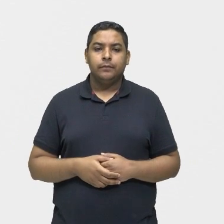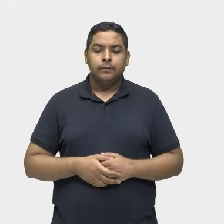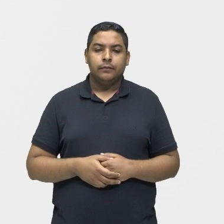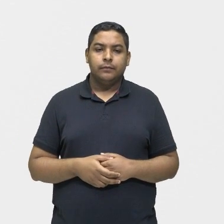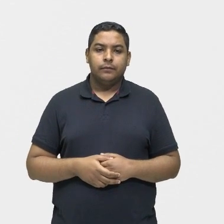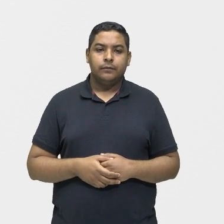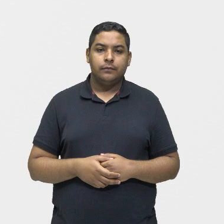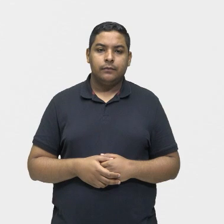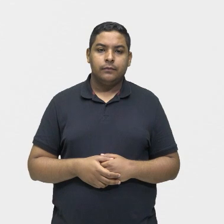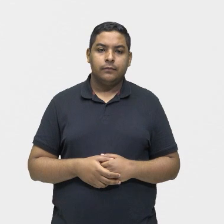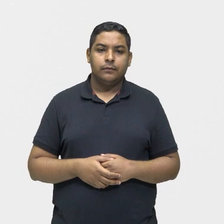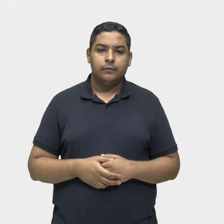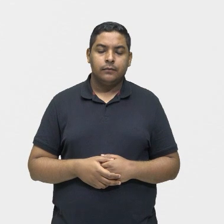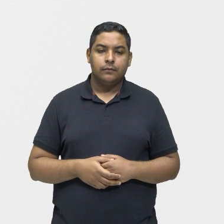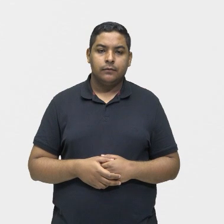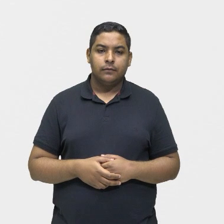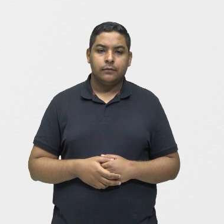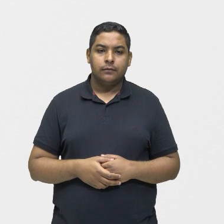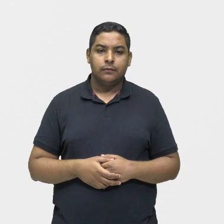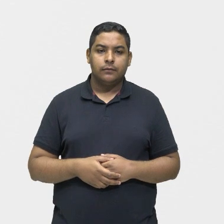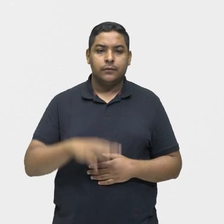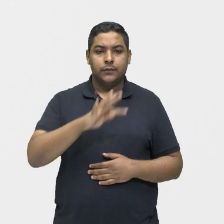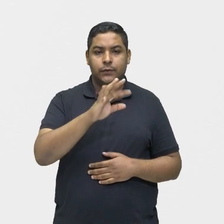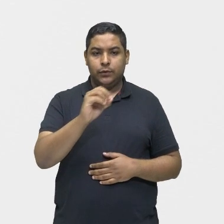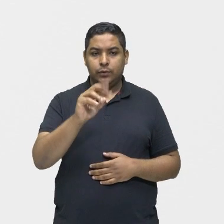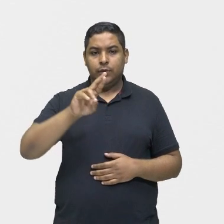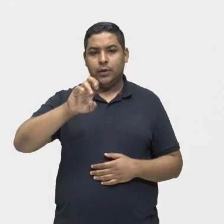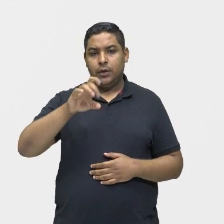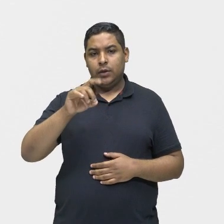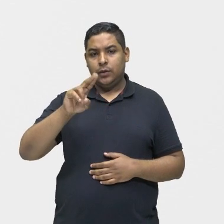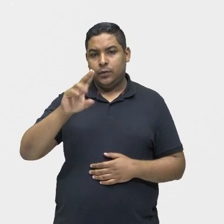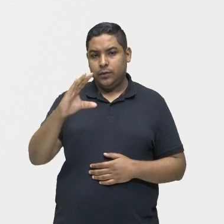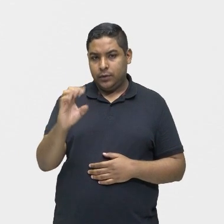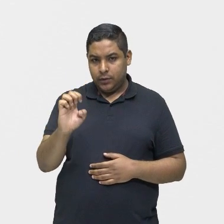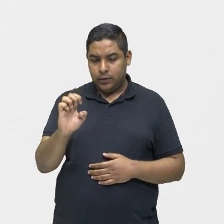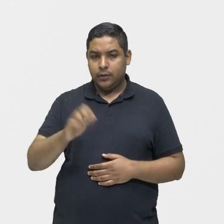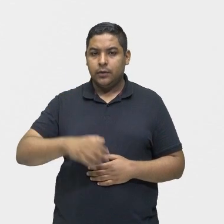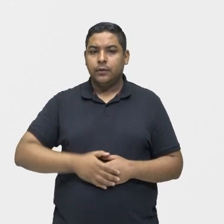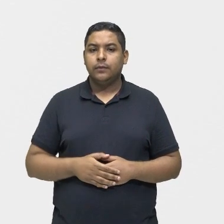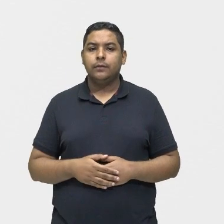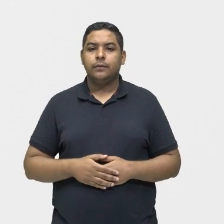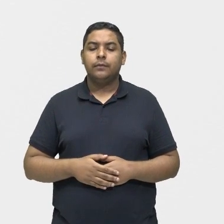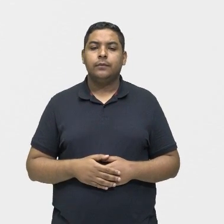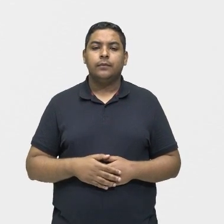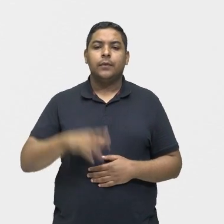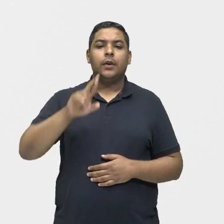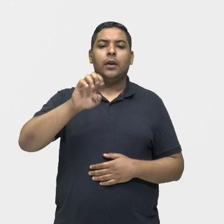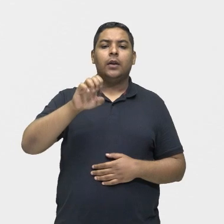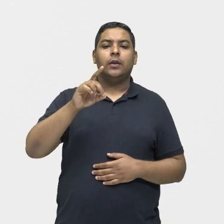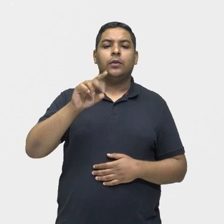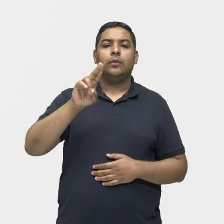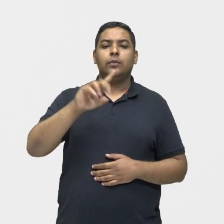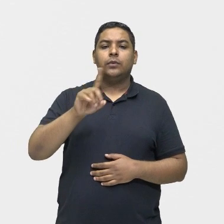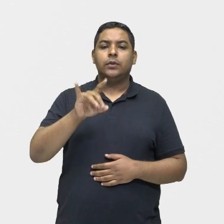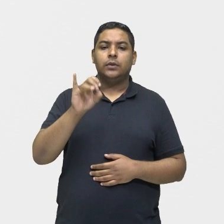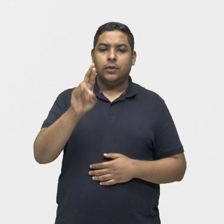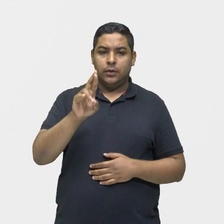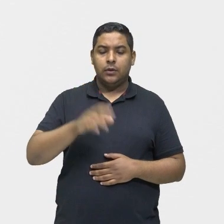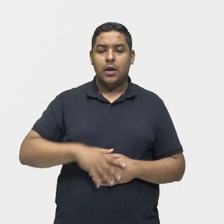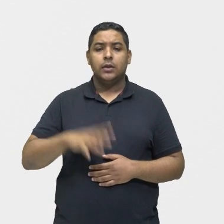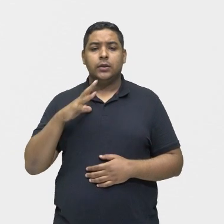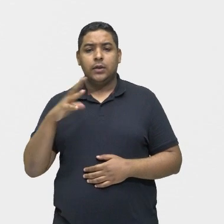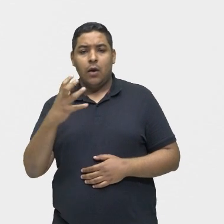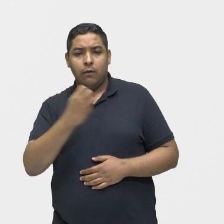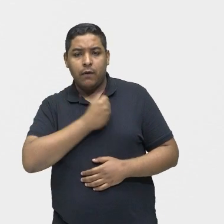só. To reduce significa reduzir, to walk, caminhar, to save, salvar ou economizar, né, como nós vimos